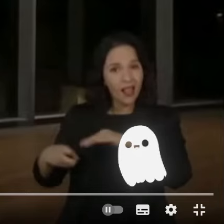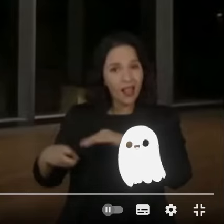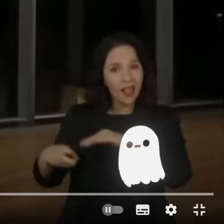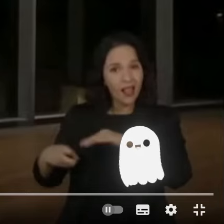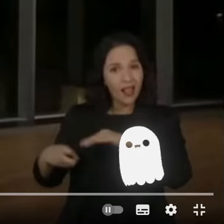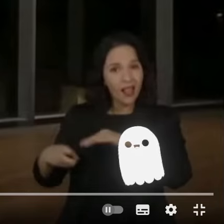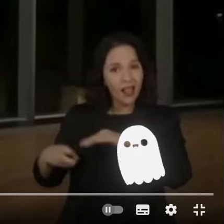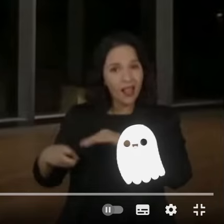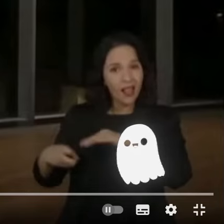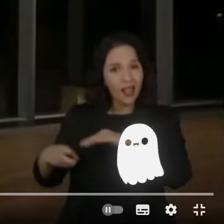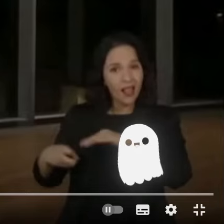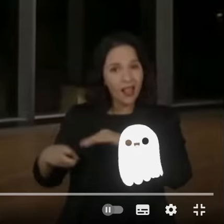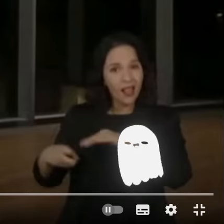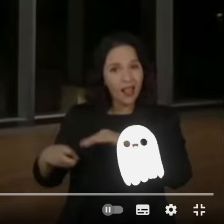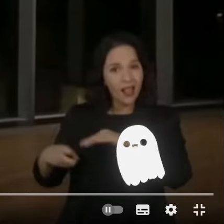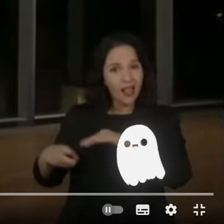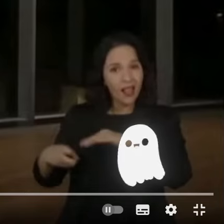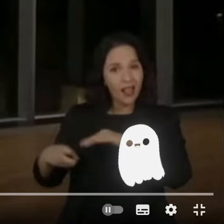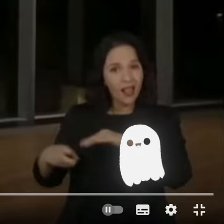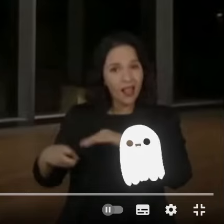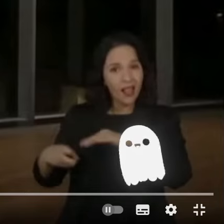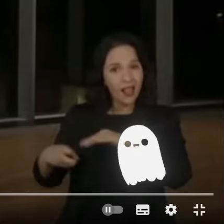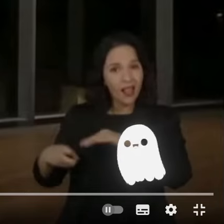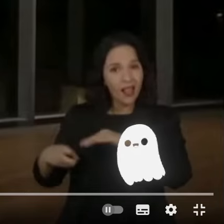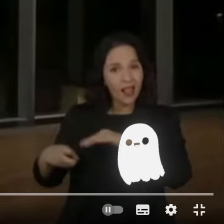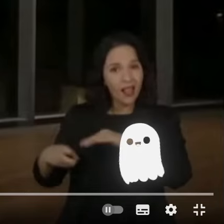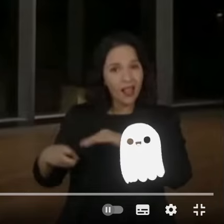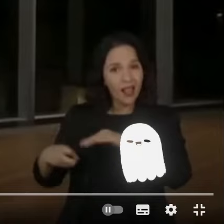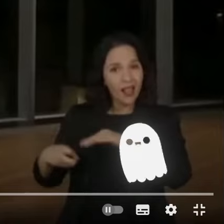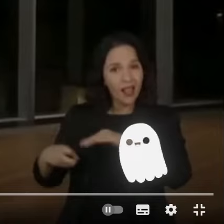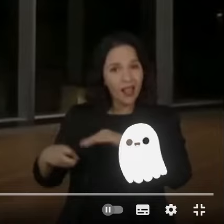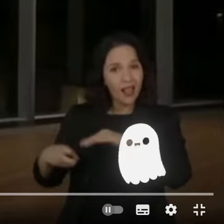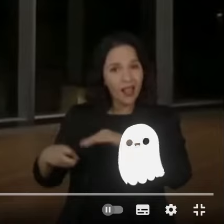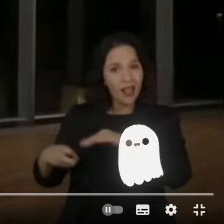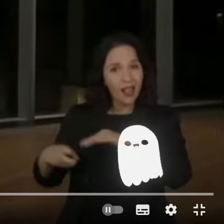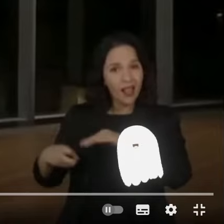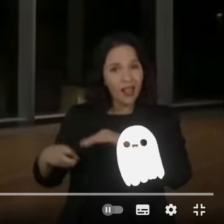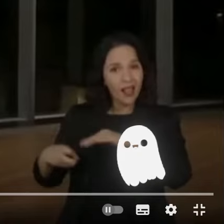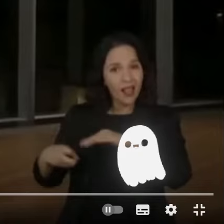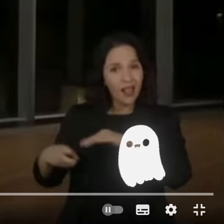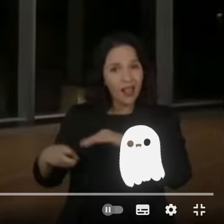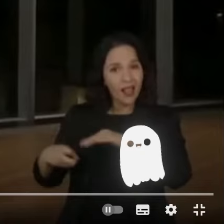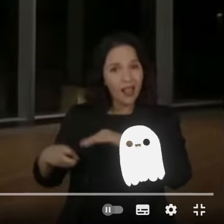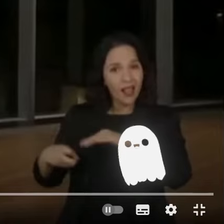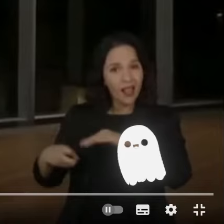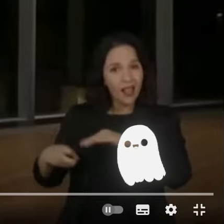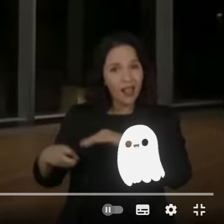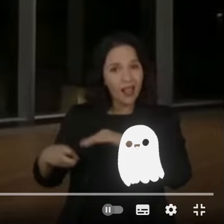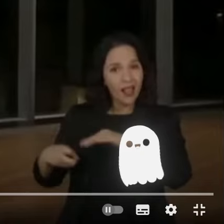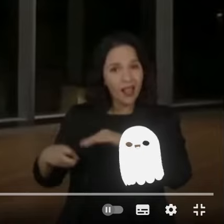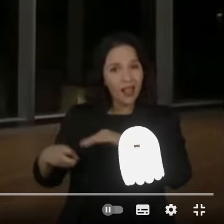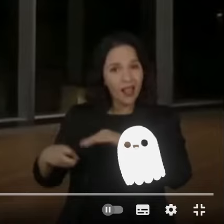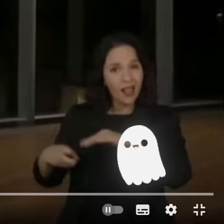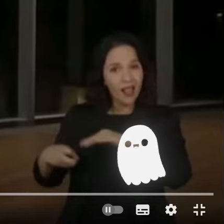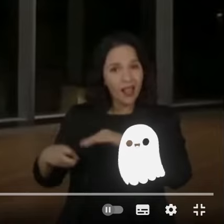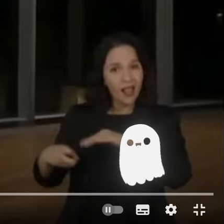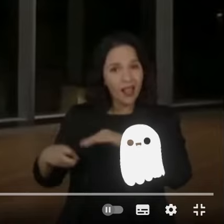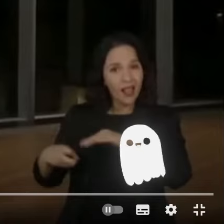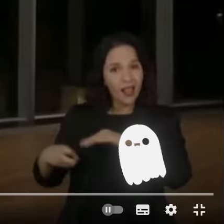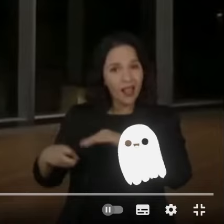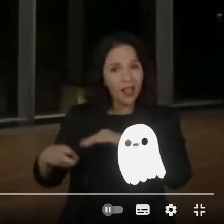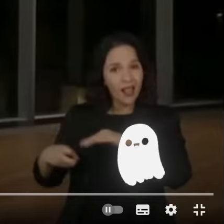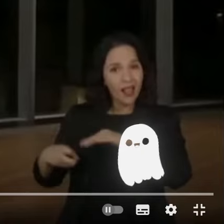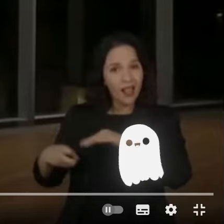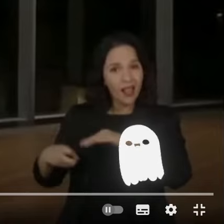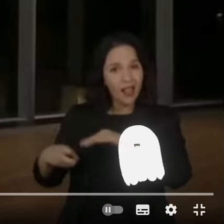sei o que. Sei lá, eu comecei a falar assim, ela veio, eu peguei a pranchada e dei com tudo nela e continuei dando a pranchada e ela se defendendo. Ela queria me